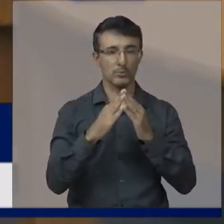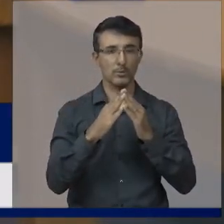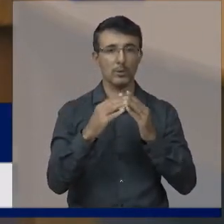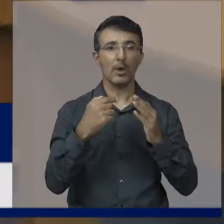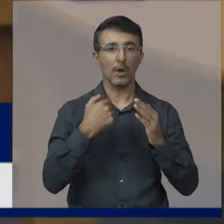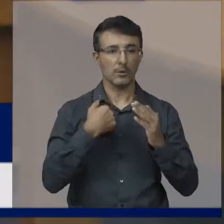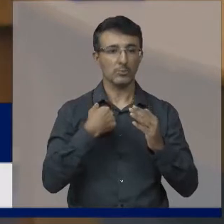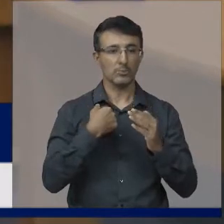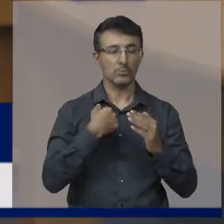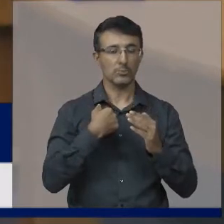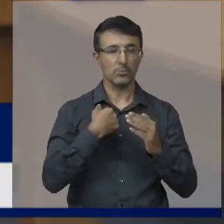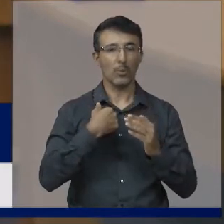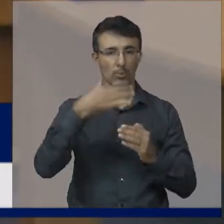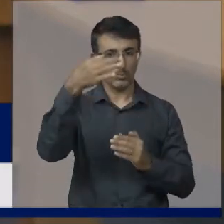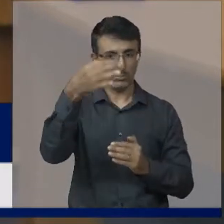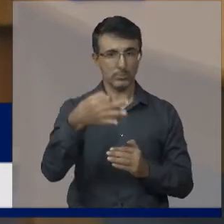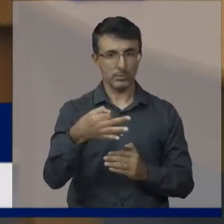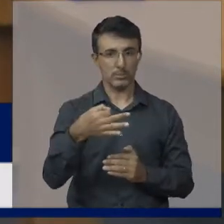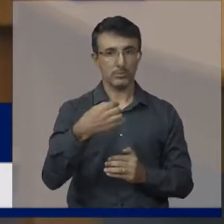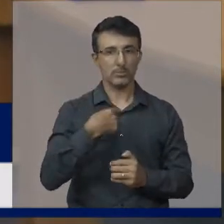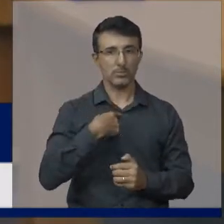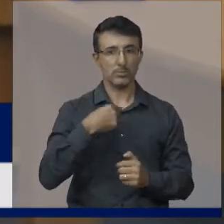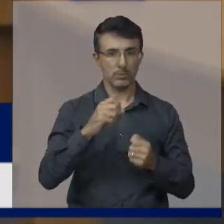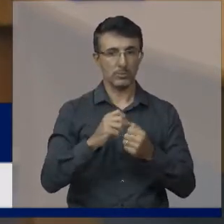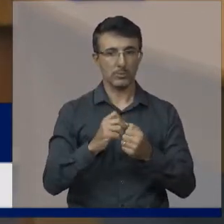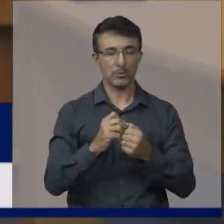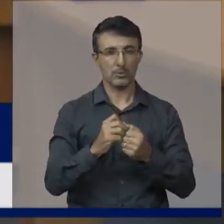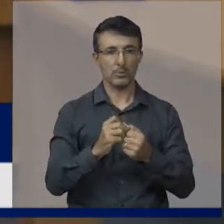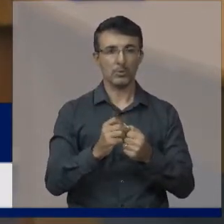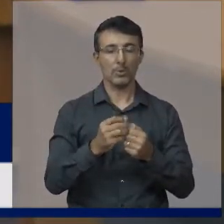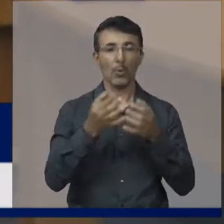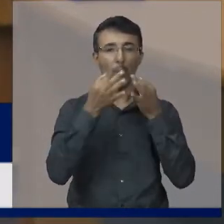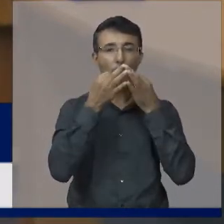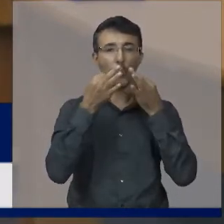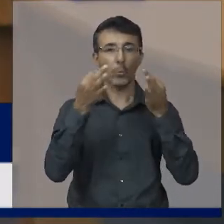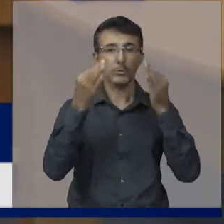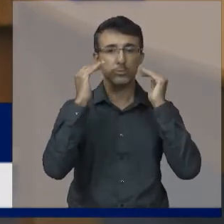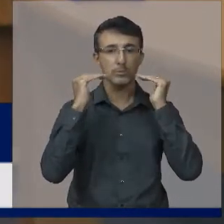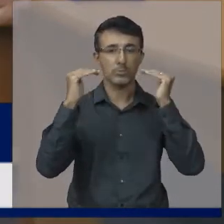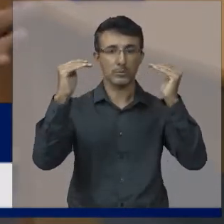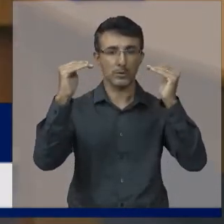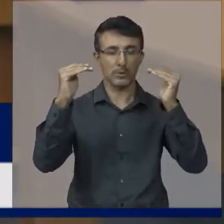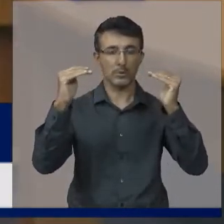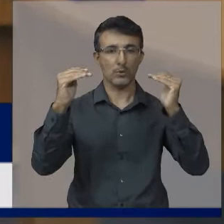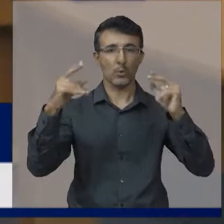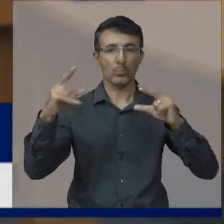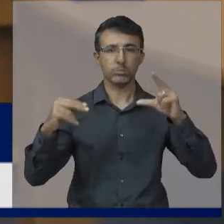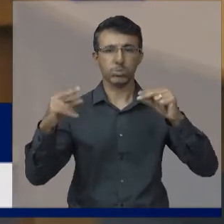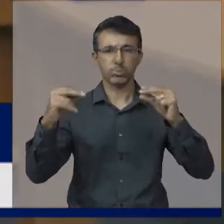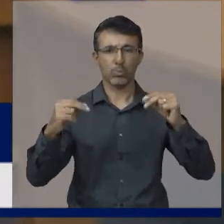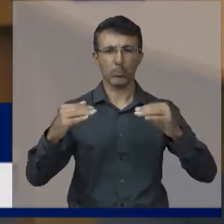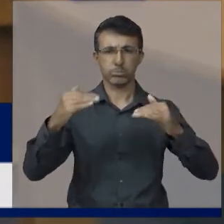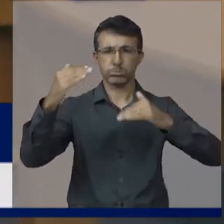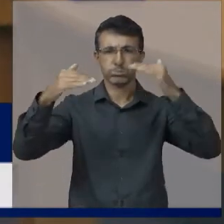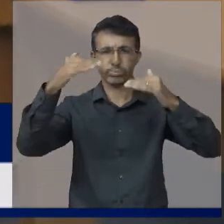farei, respeitando opiniões. Nós teremos aqui grandes debates no dia a dia que vai